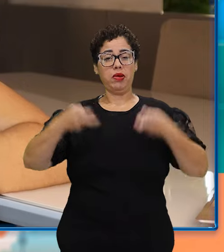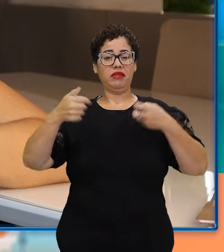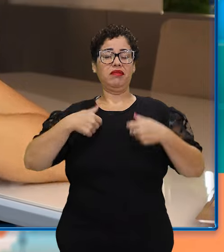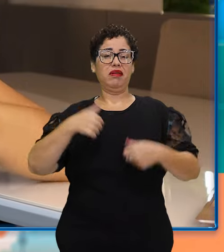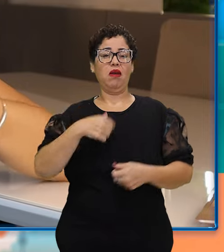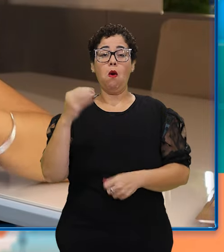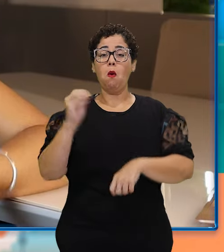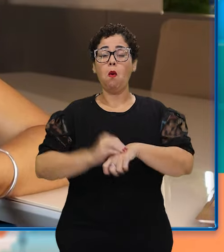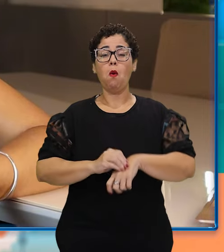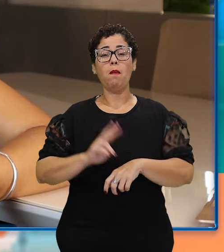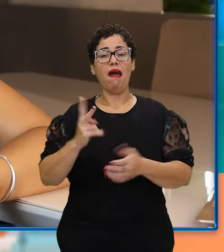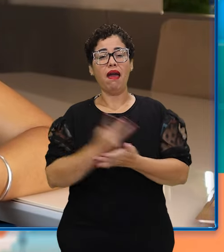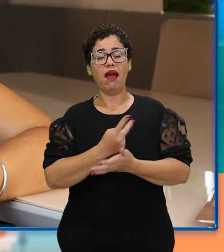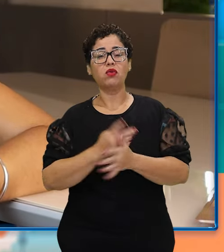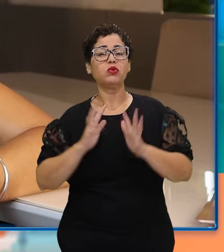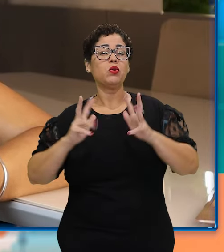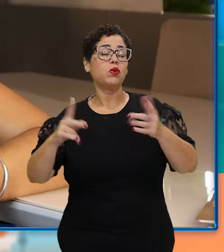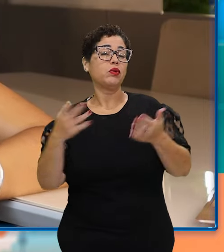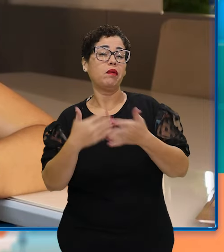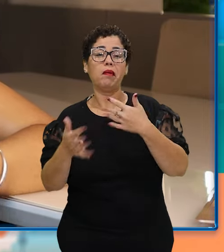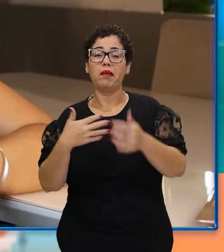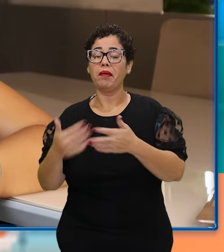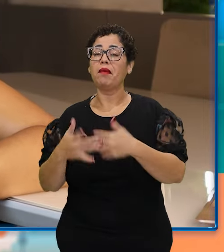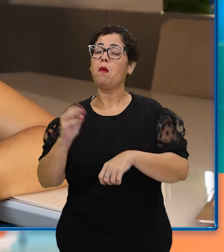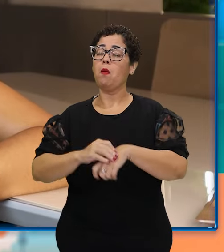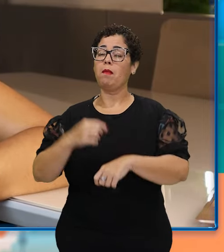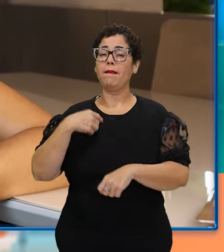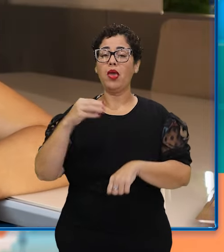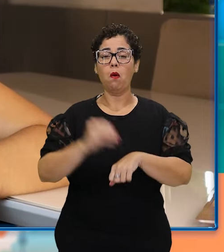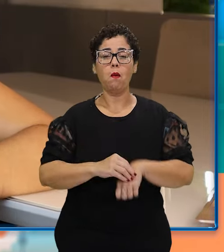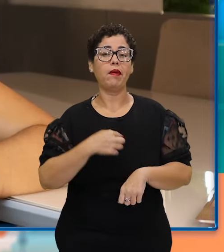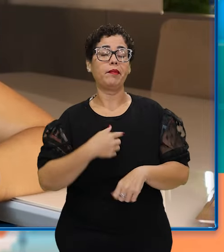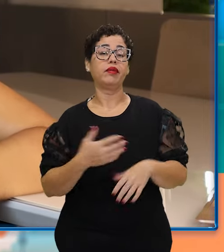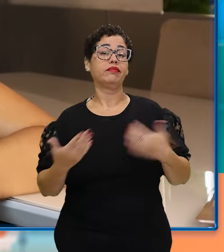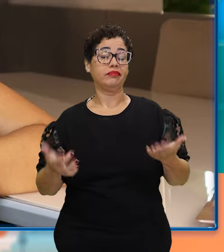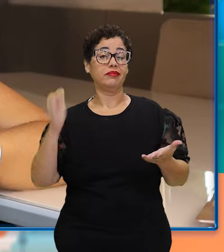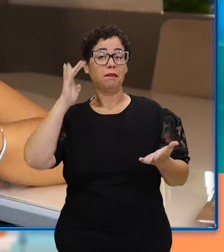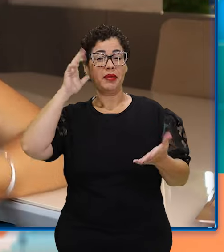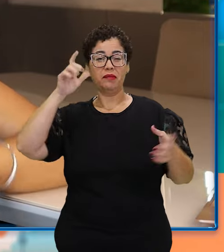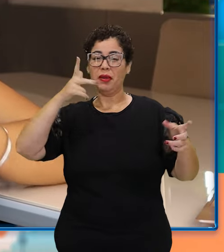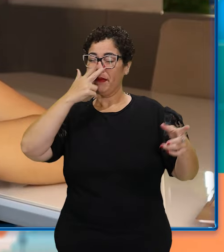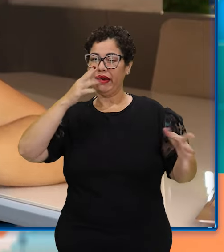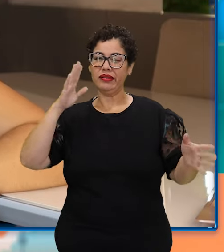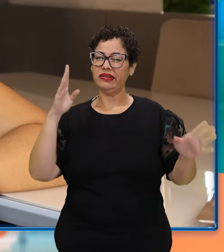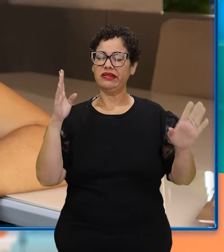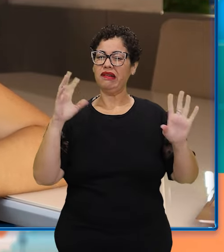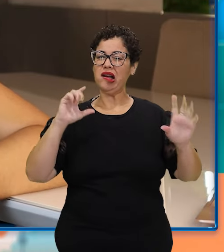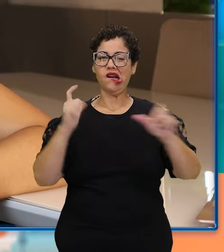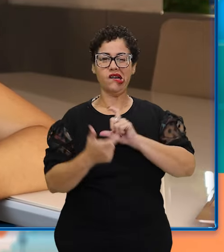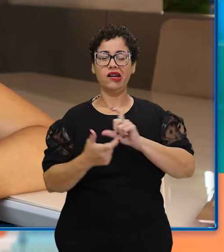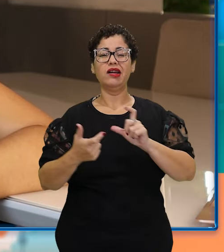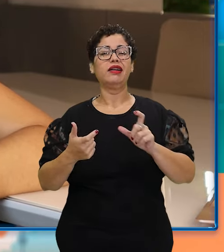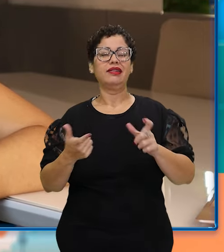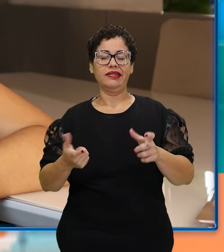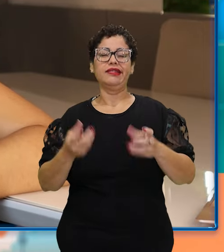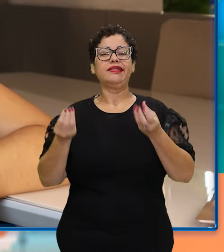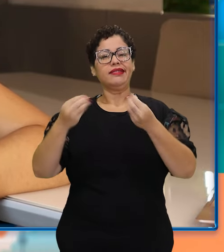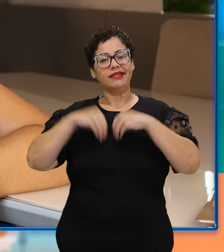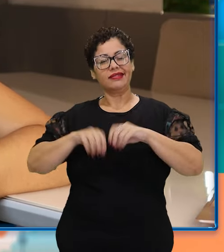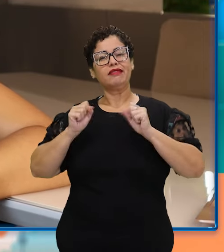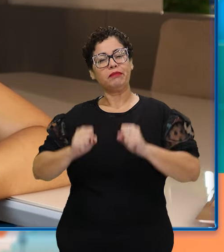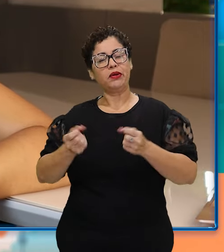como extremamente culpado diante de eventos ou situações ruins. Esses pensamentos distorcidos e negativos podem contribuir